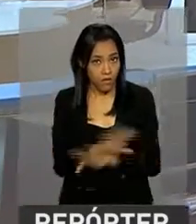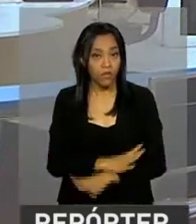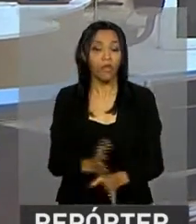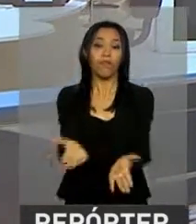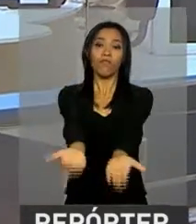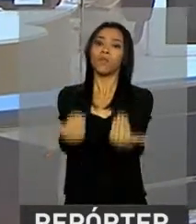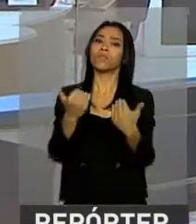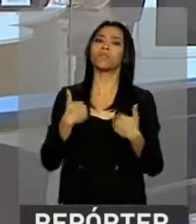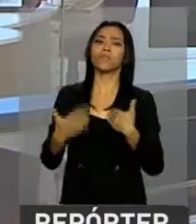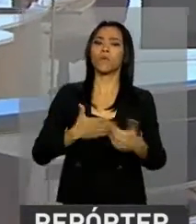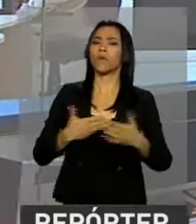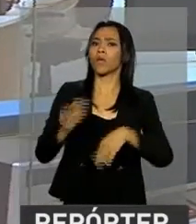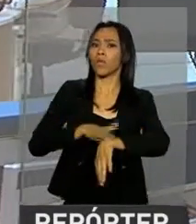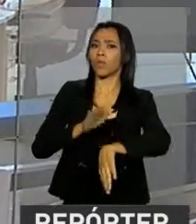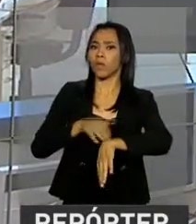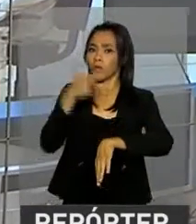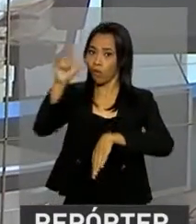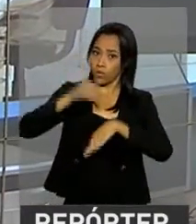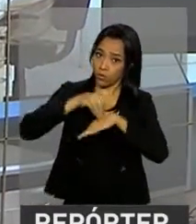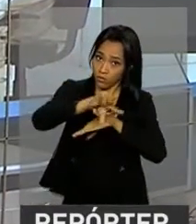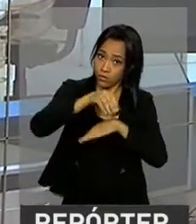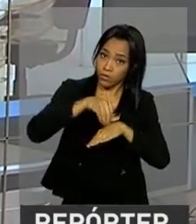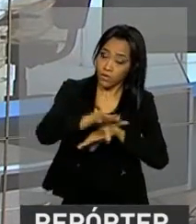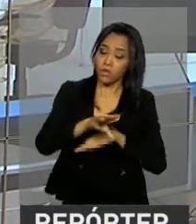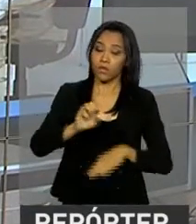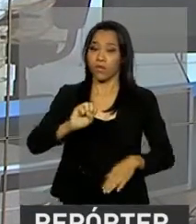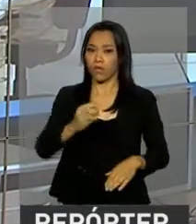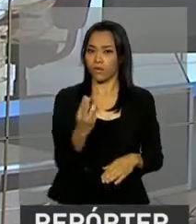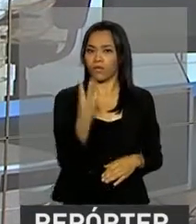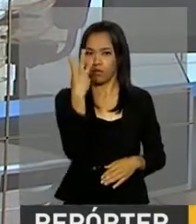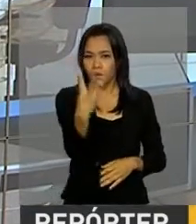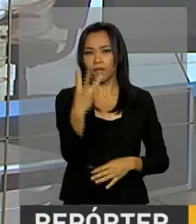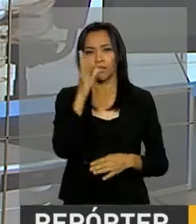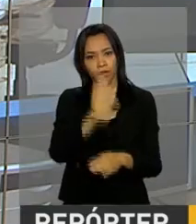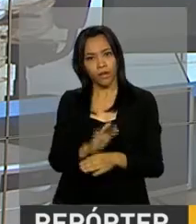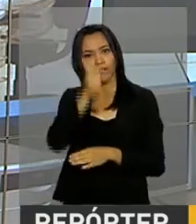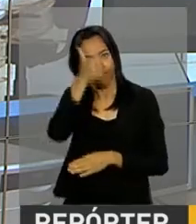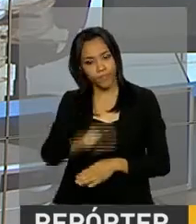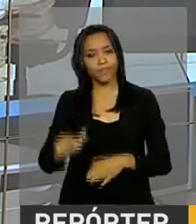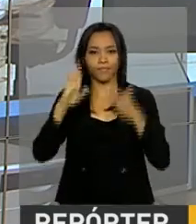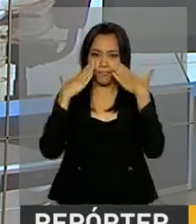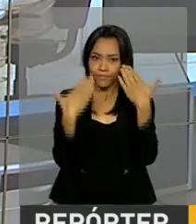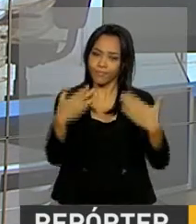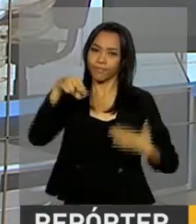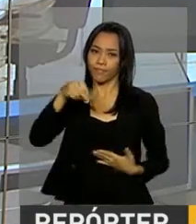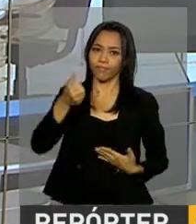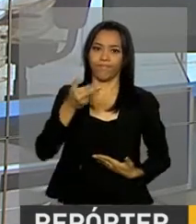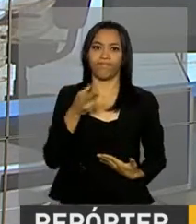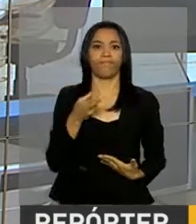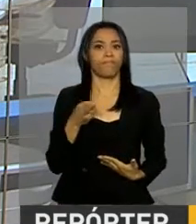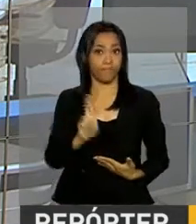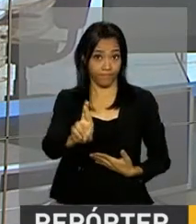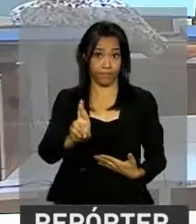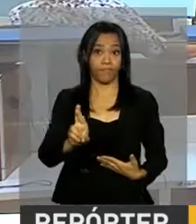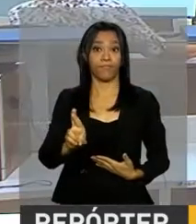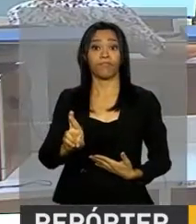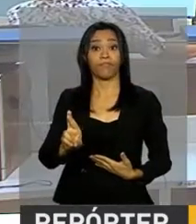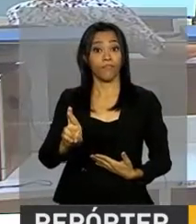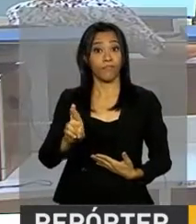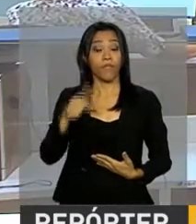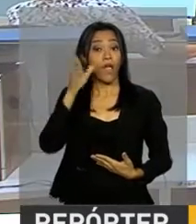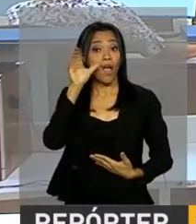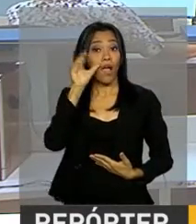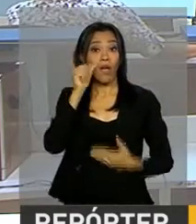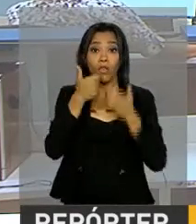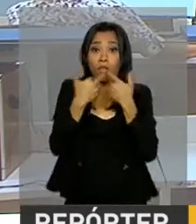mas voltamos a qualquer momento com outras informações ou às três da tarde na próxima edição do repórter ele br